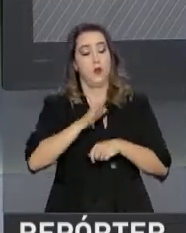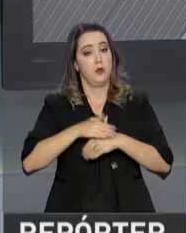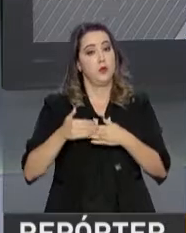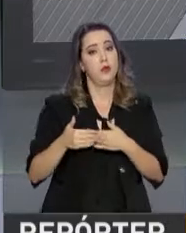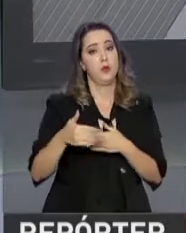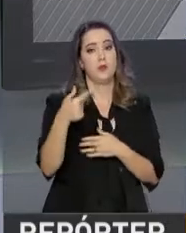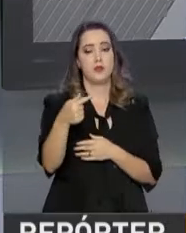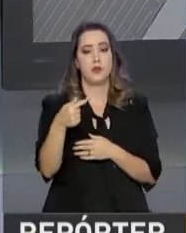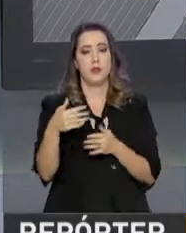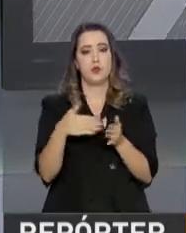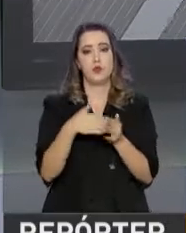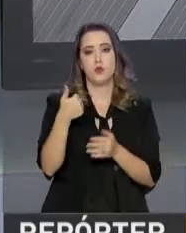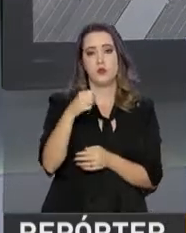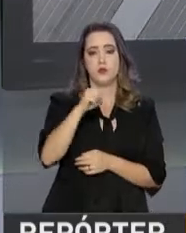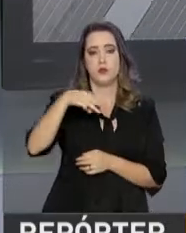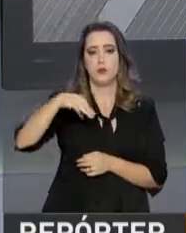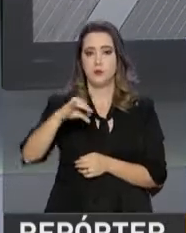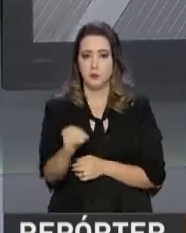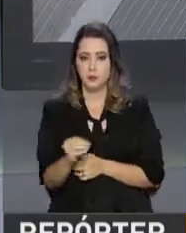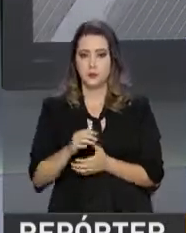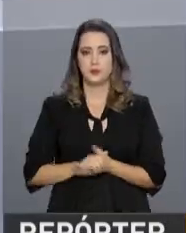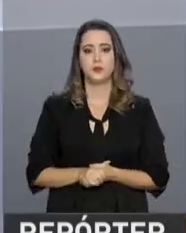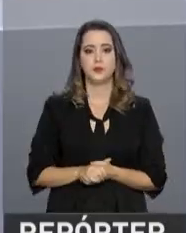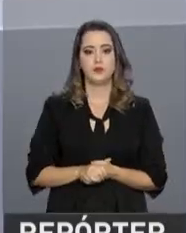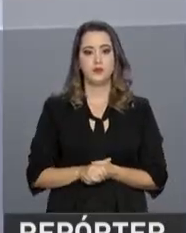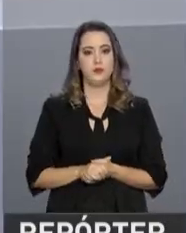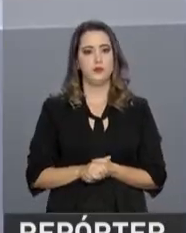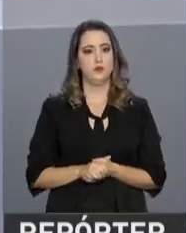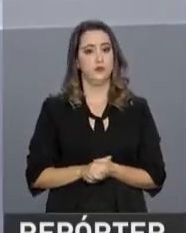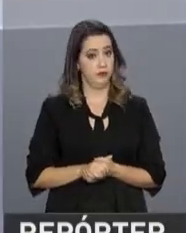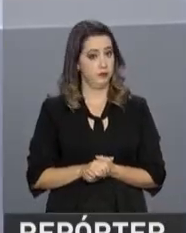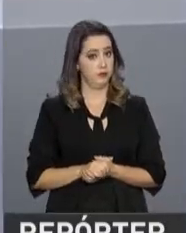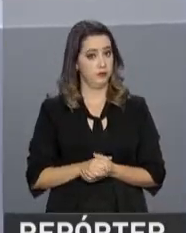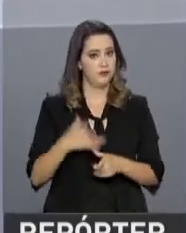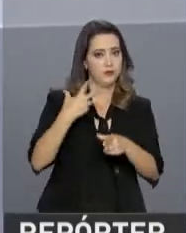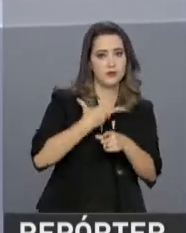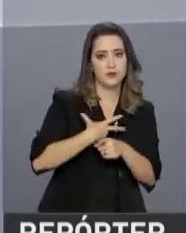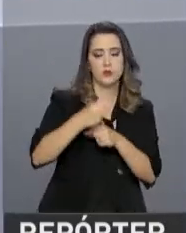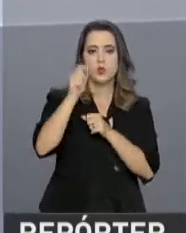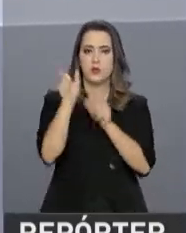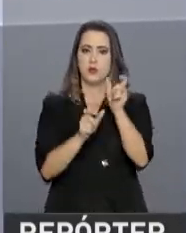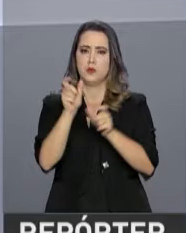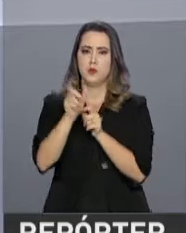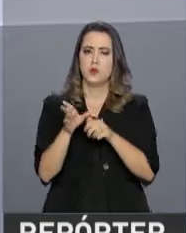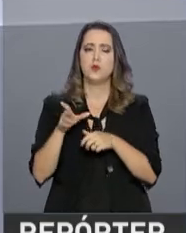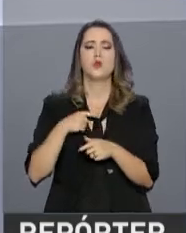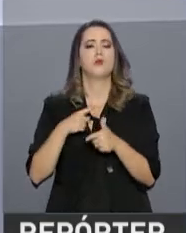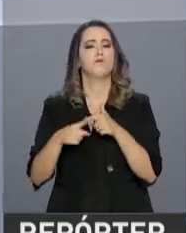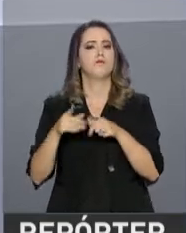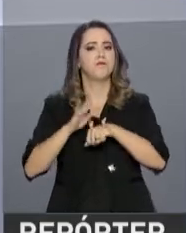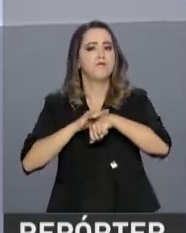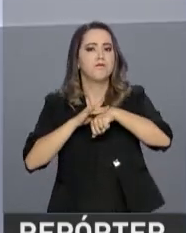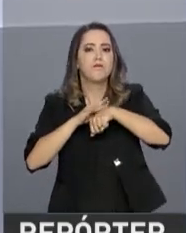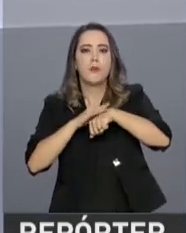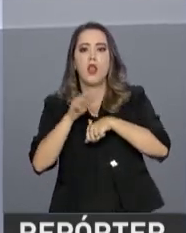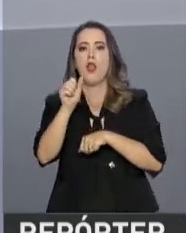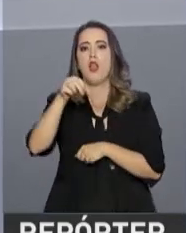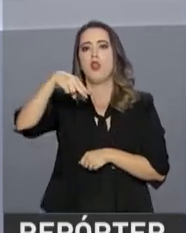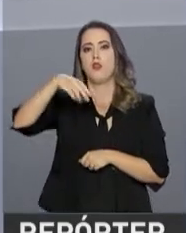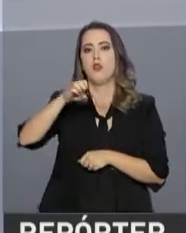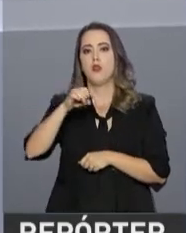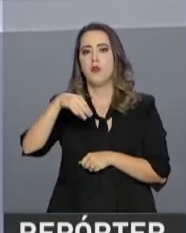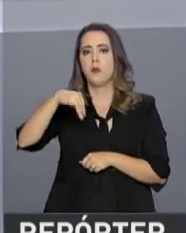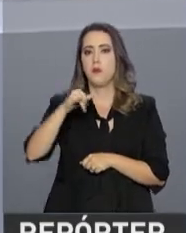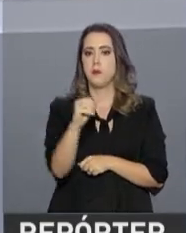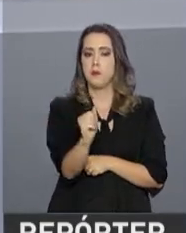entre os dias 7 e 18 de maio e uma vitória para os pacientes que convivem com um tipo raro de anemia a